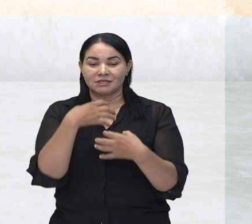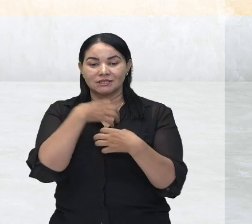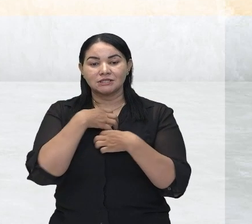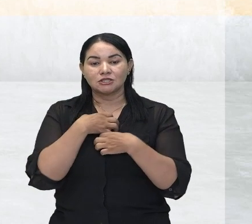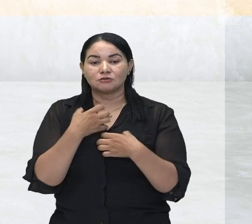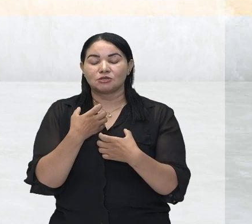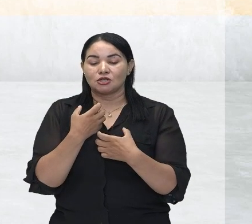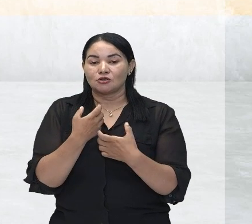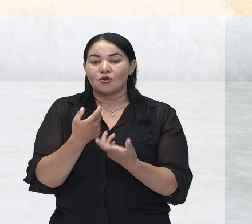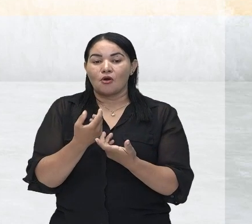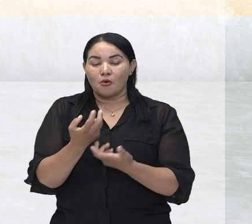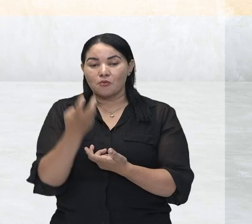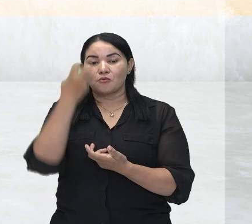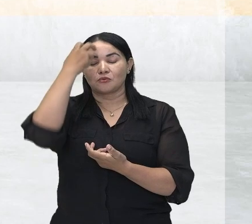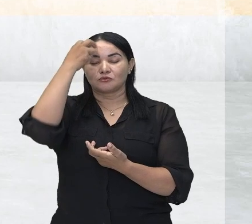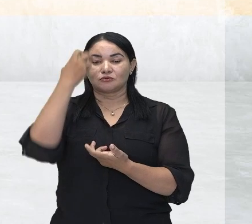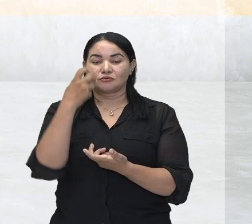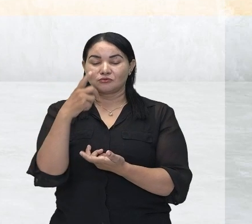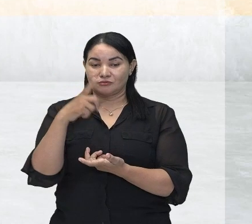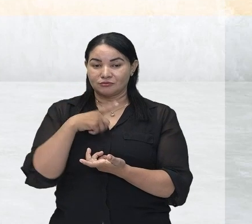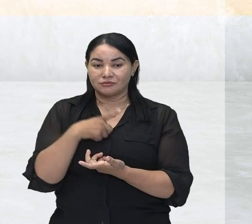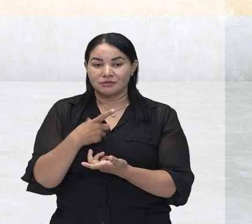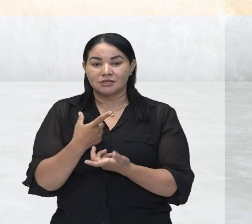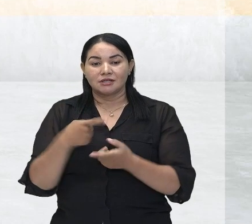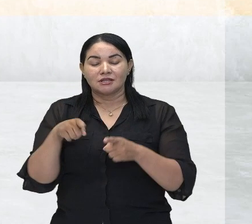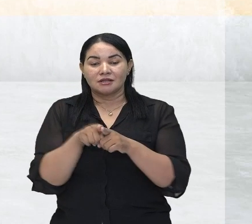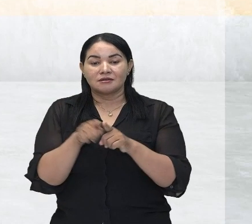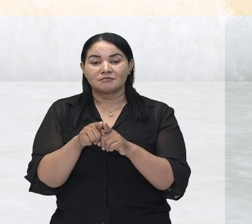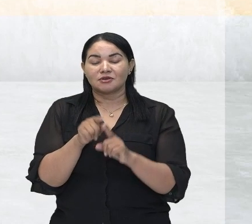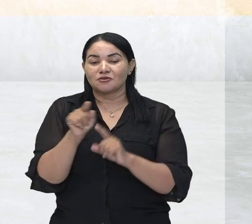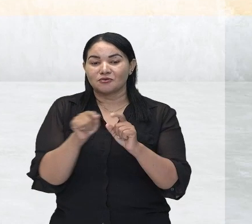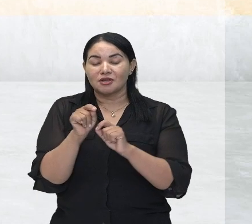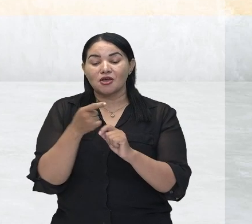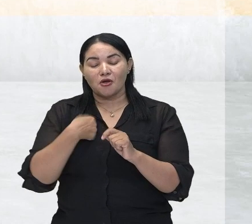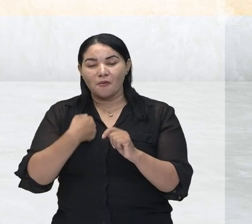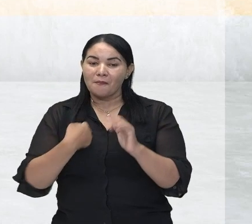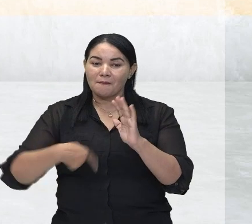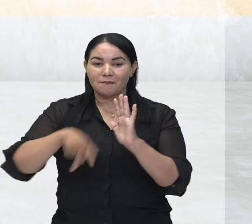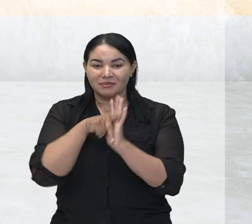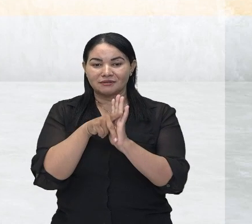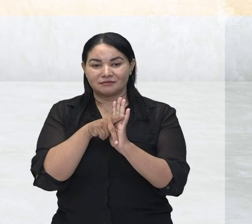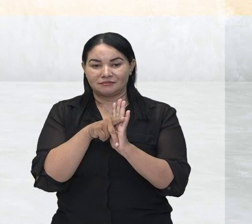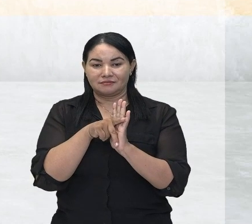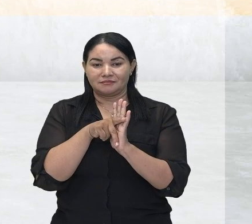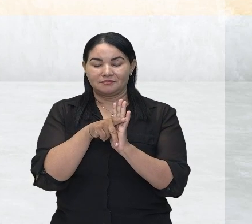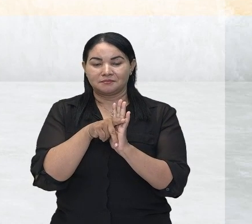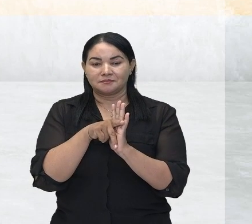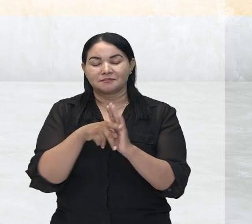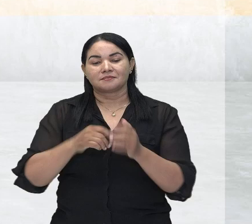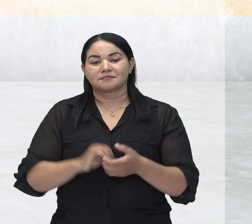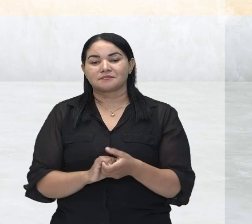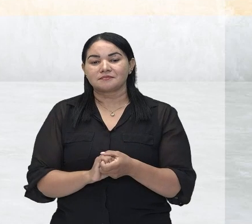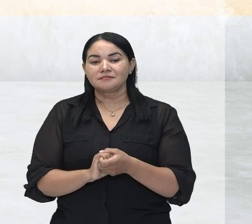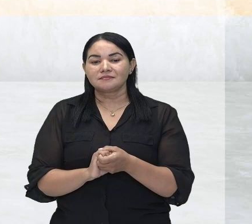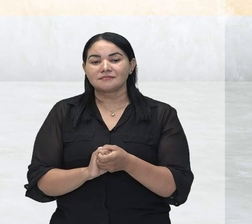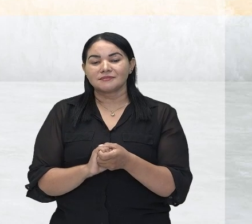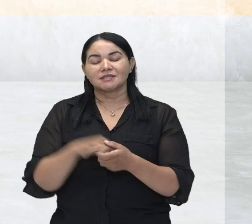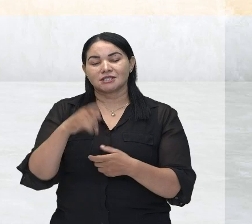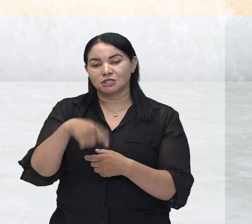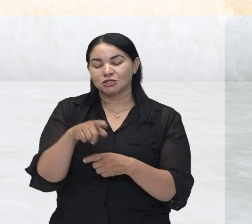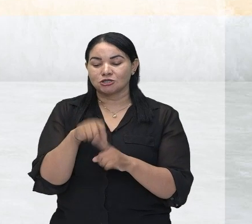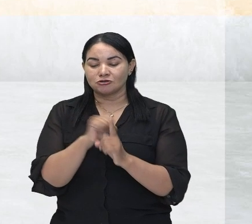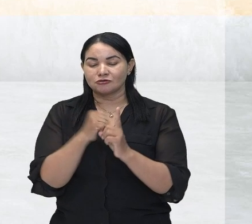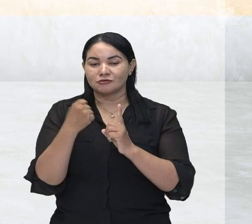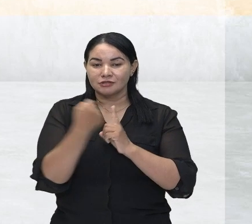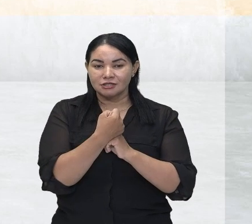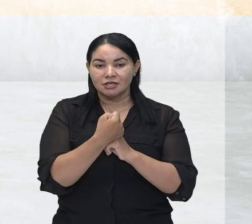cultura local, uma cultura, né, na qual eu faço parte, e essa é a sociedade